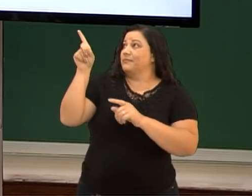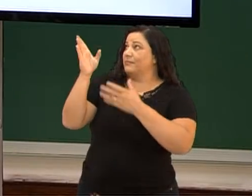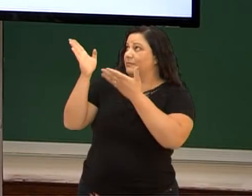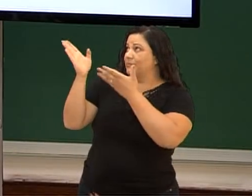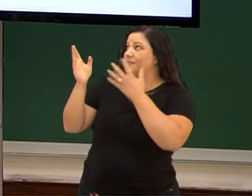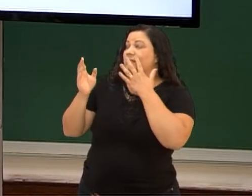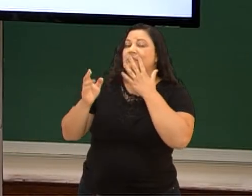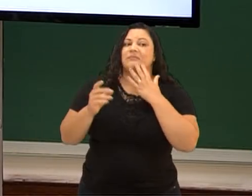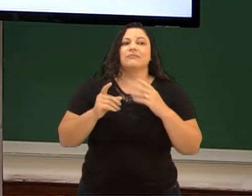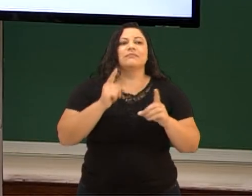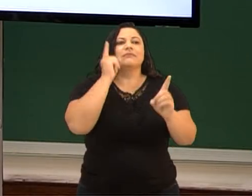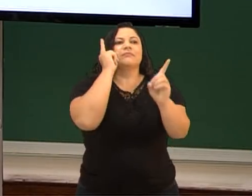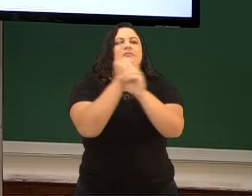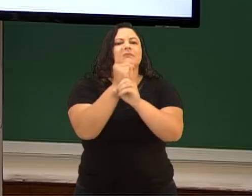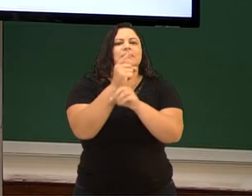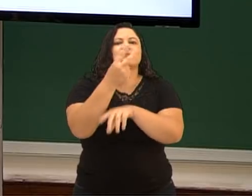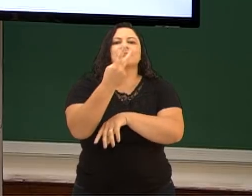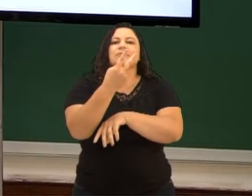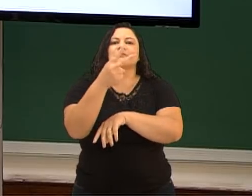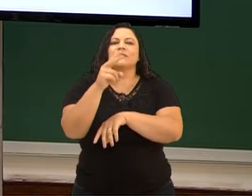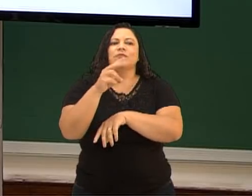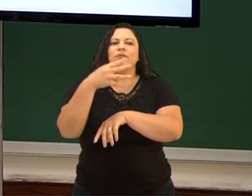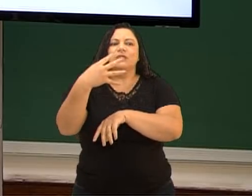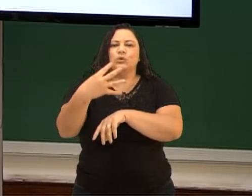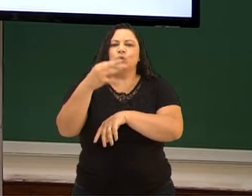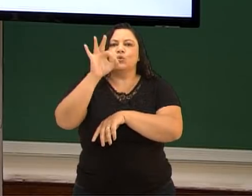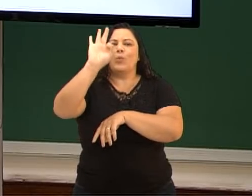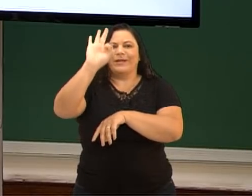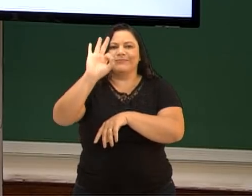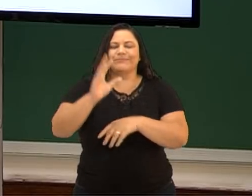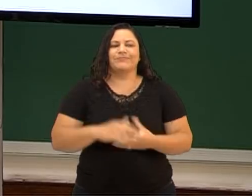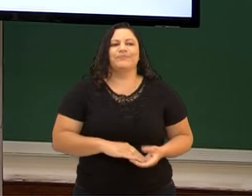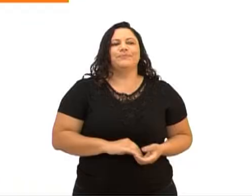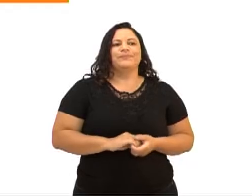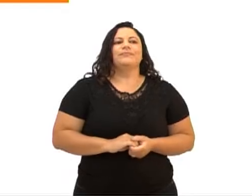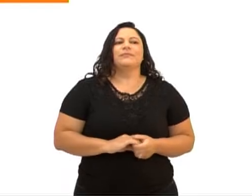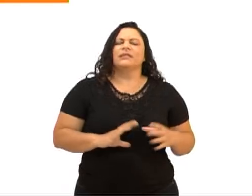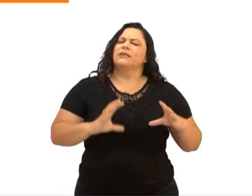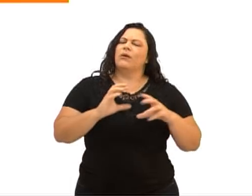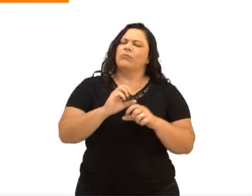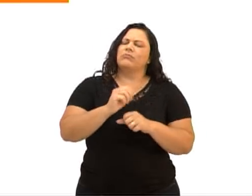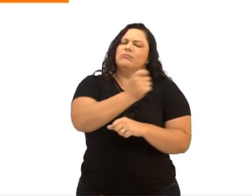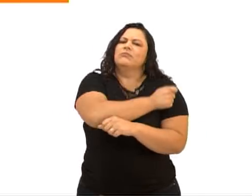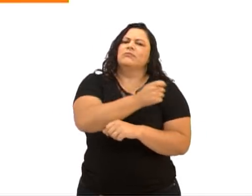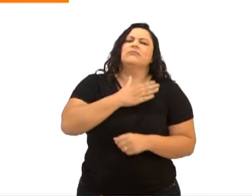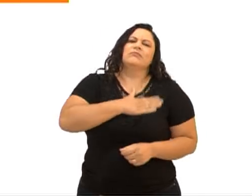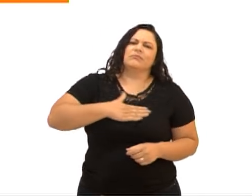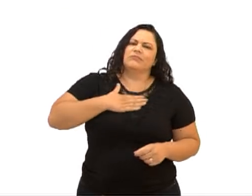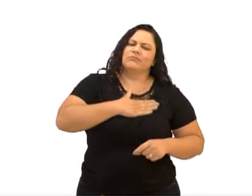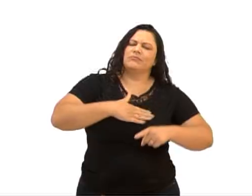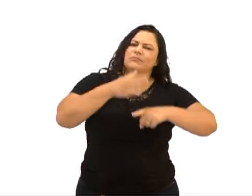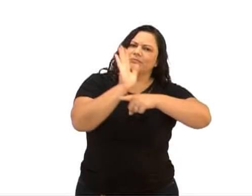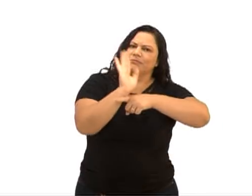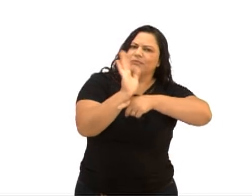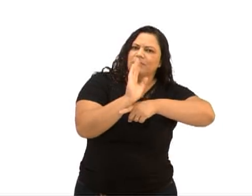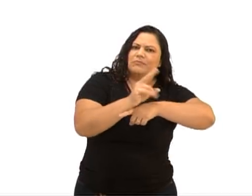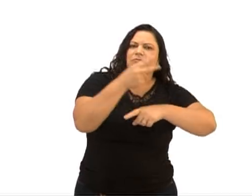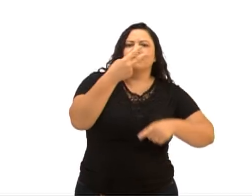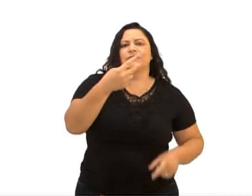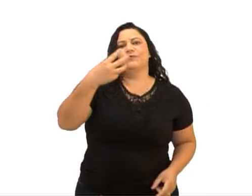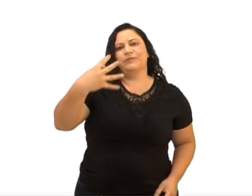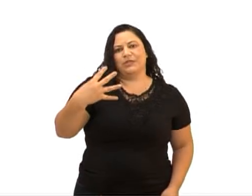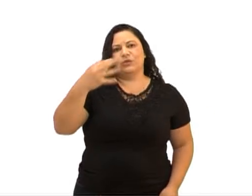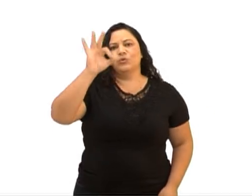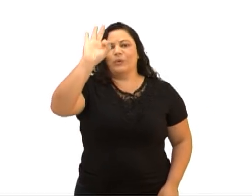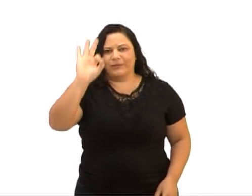336, eu chego no 24. Então, a minha angulação dos alunos que gostam de assistir filme é 24. Tudo